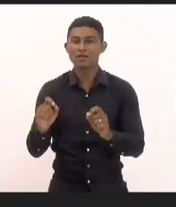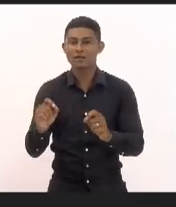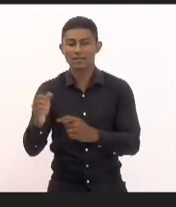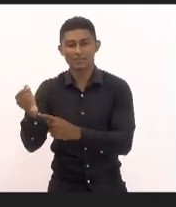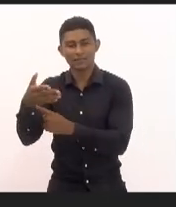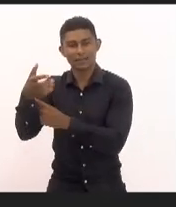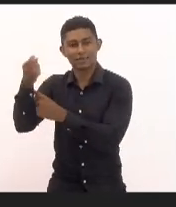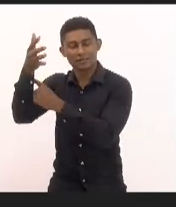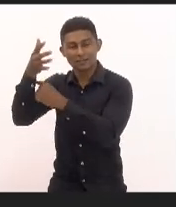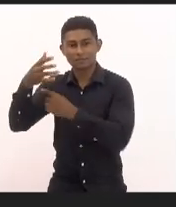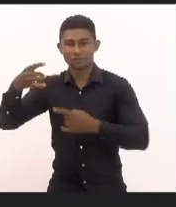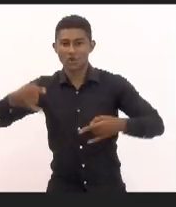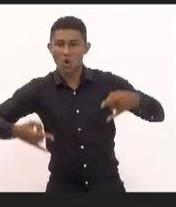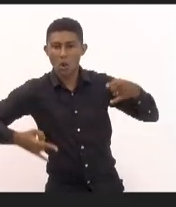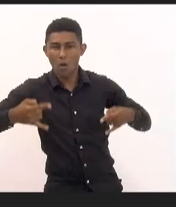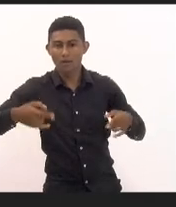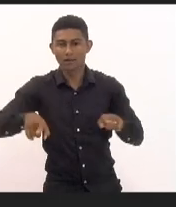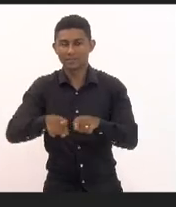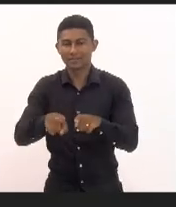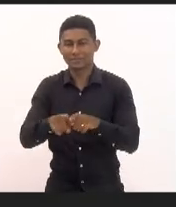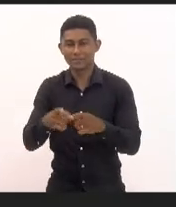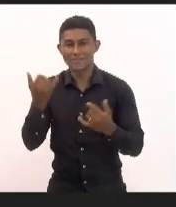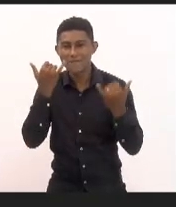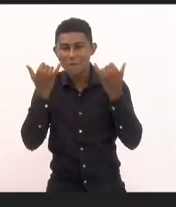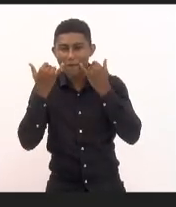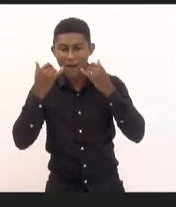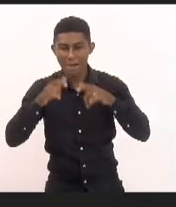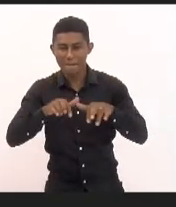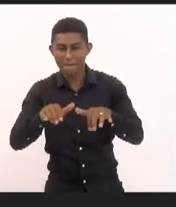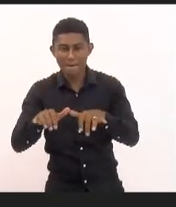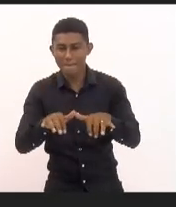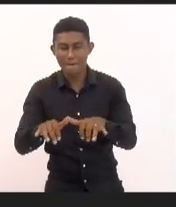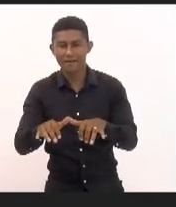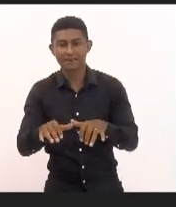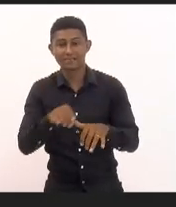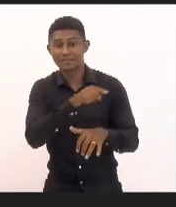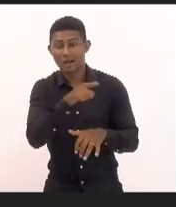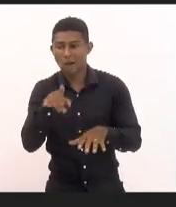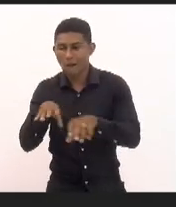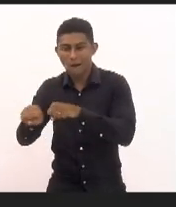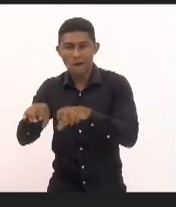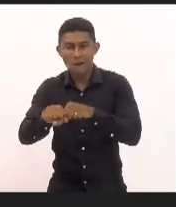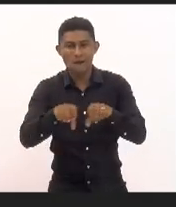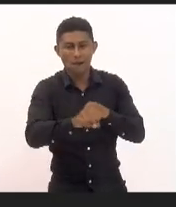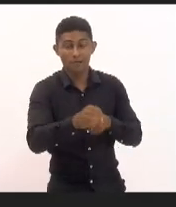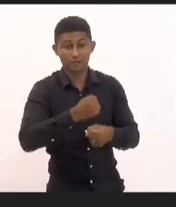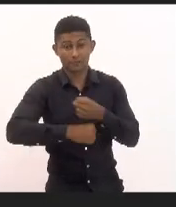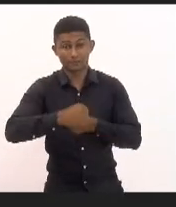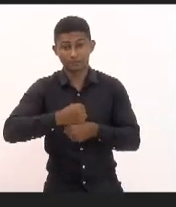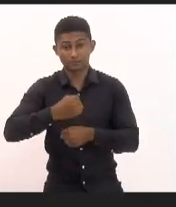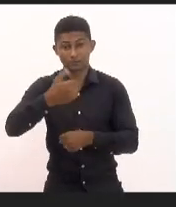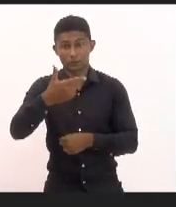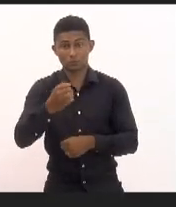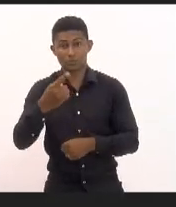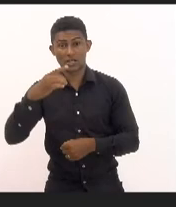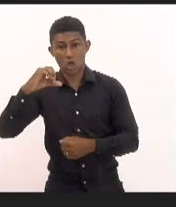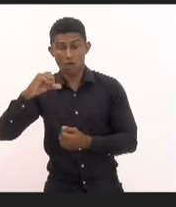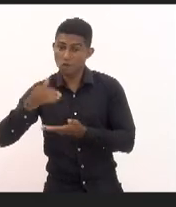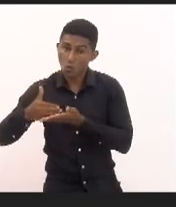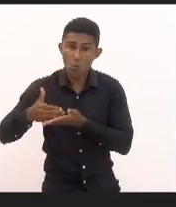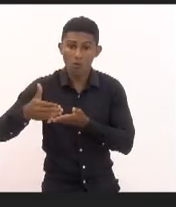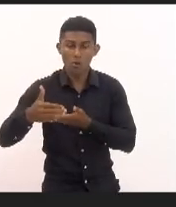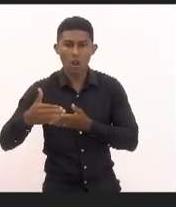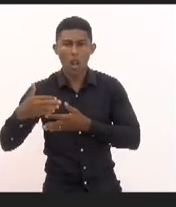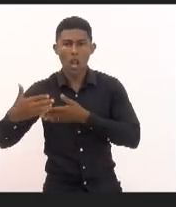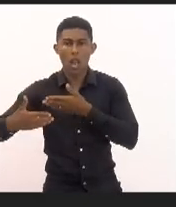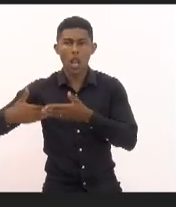informática. E desde 2019, essa escola estadual, ela vem conquistando os primeiros lugares nessa